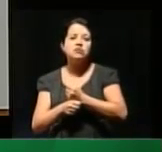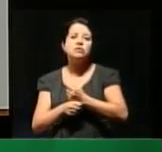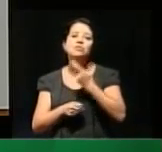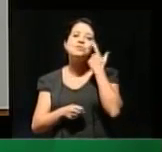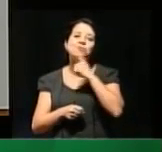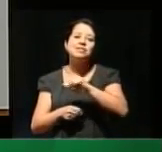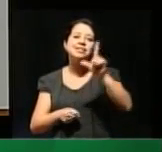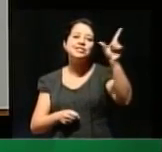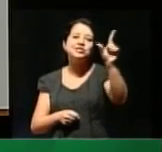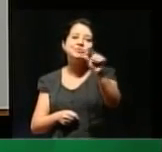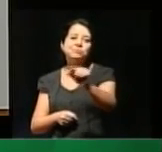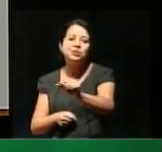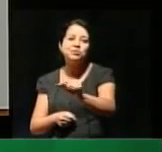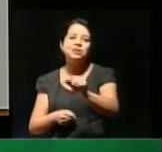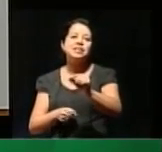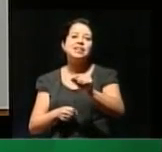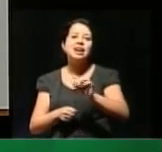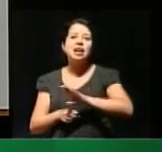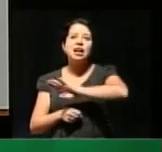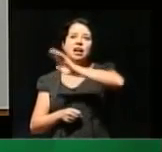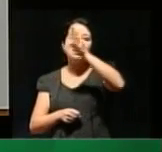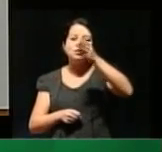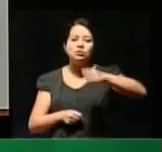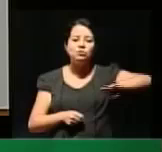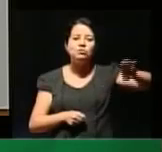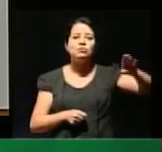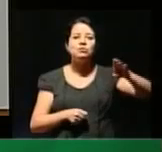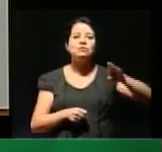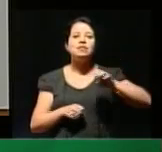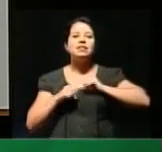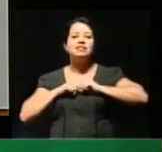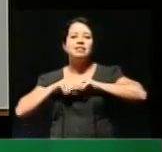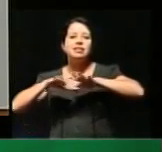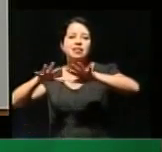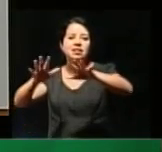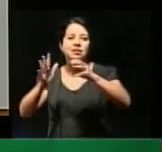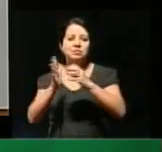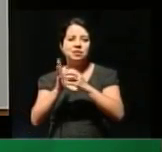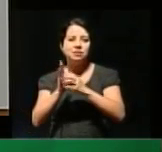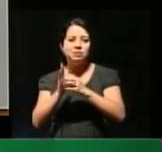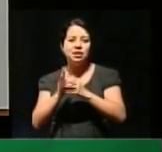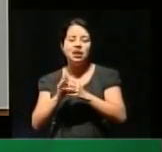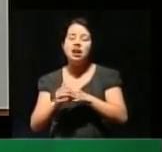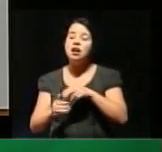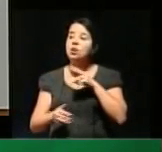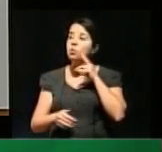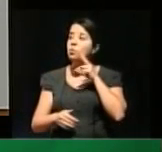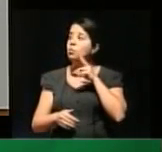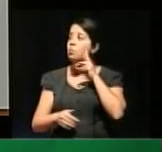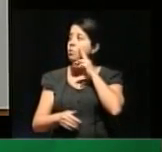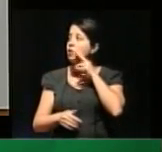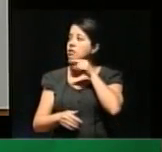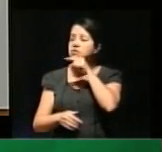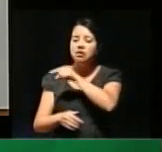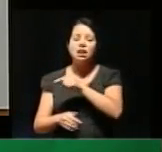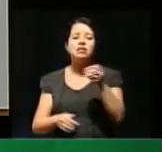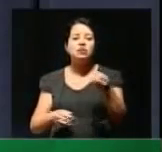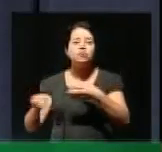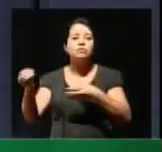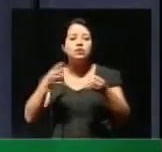curva da epidemia, e aí vocês veem lá o cor-de-rosa, seria as novas infecções. Então, é um